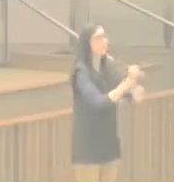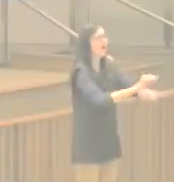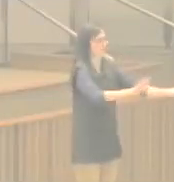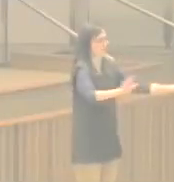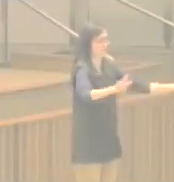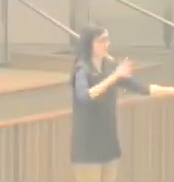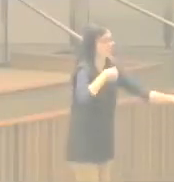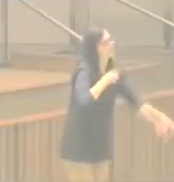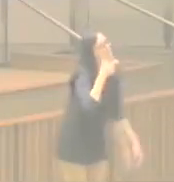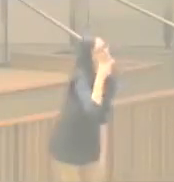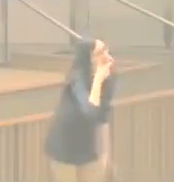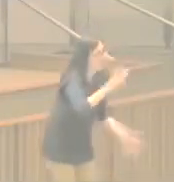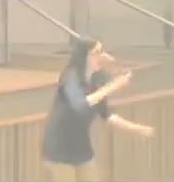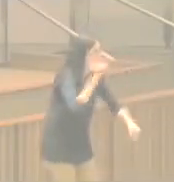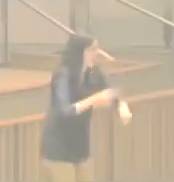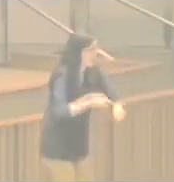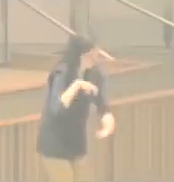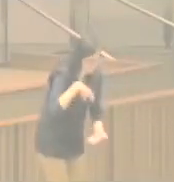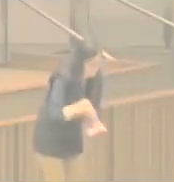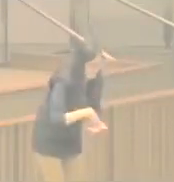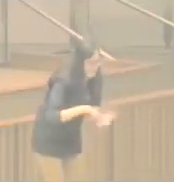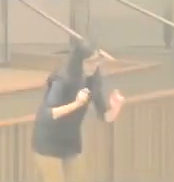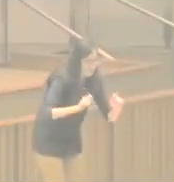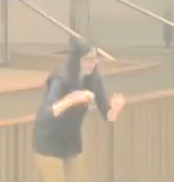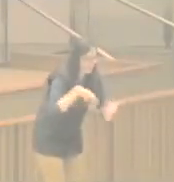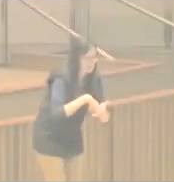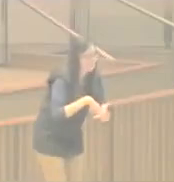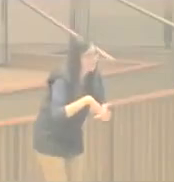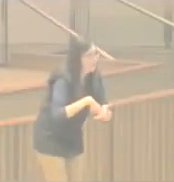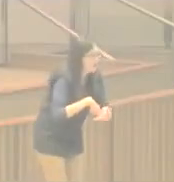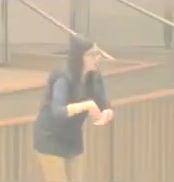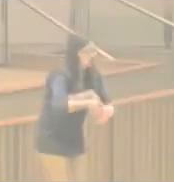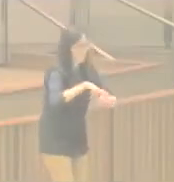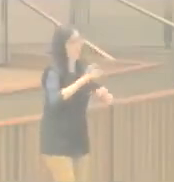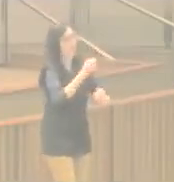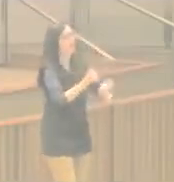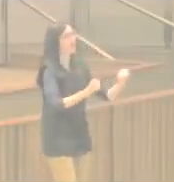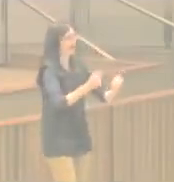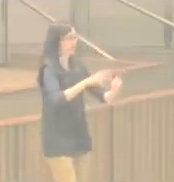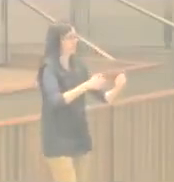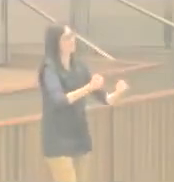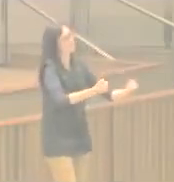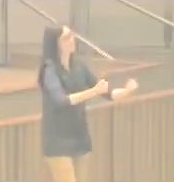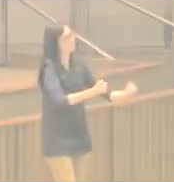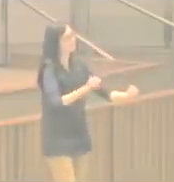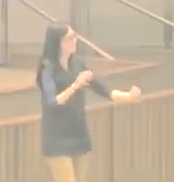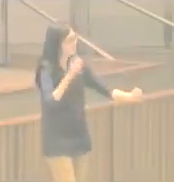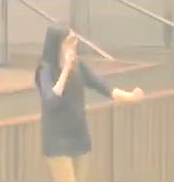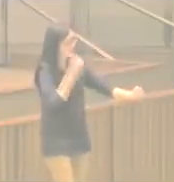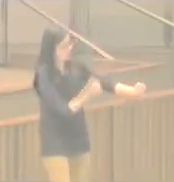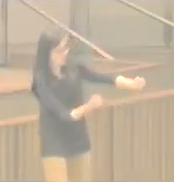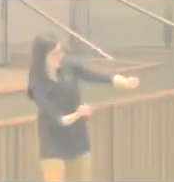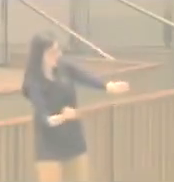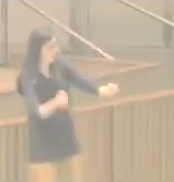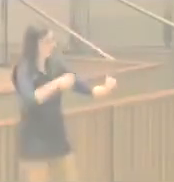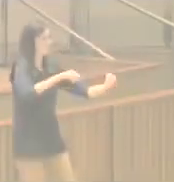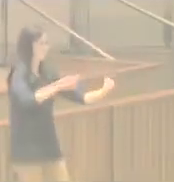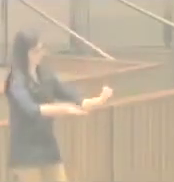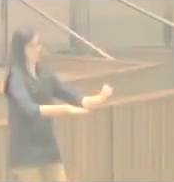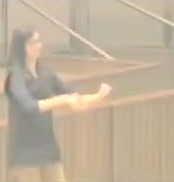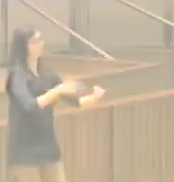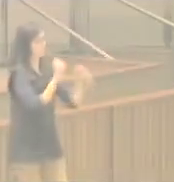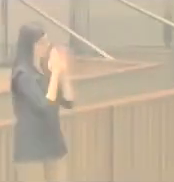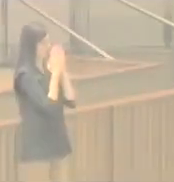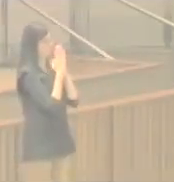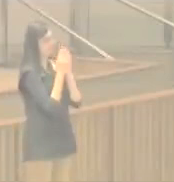que você está fazendo, dobra o teu joelho se você puder. Se não puder, estiver dirigindo o carro porque você está no rádio, para o teu carro para orar. Então vem